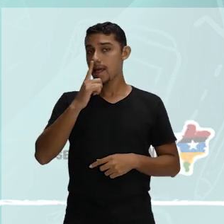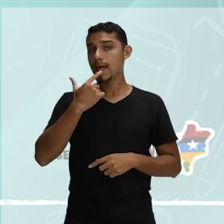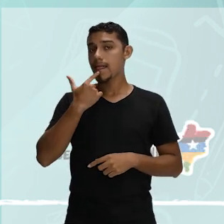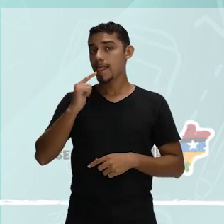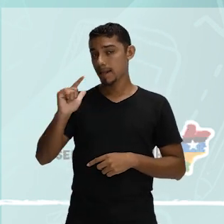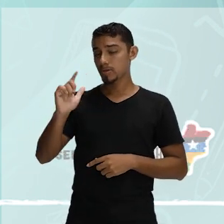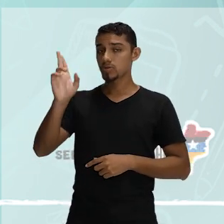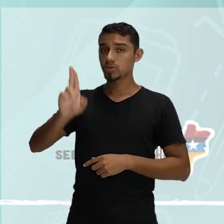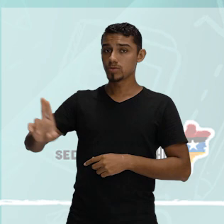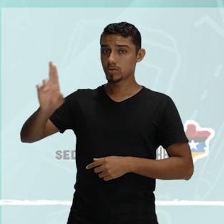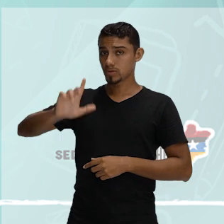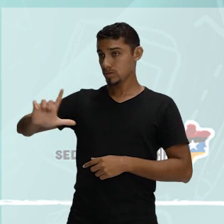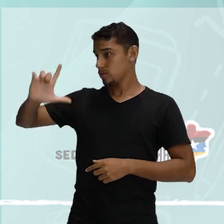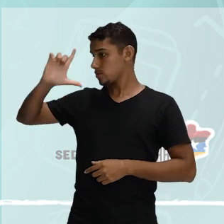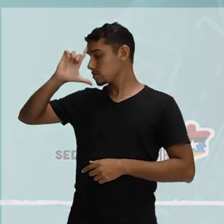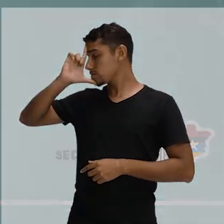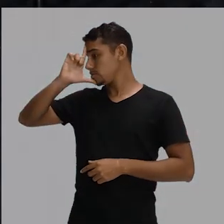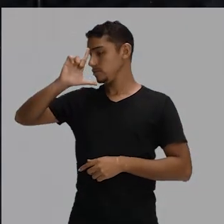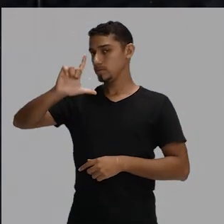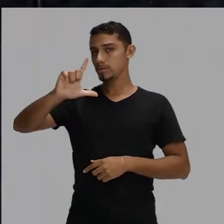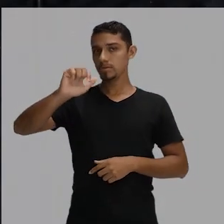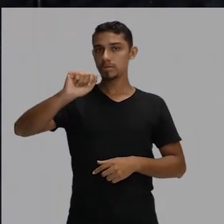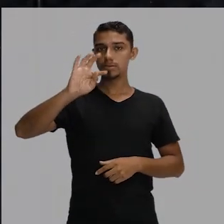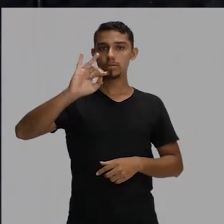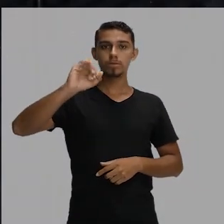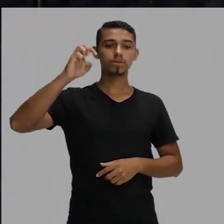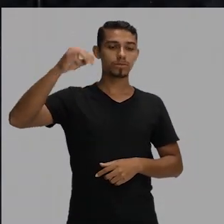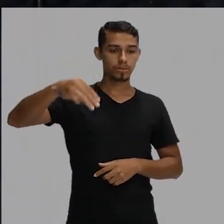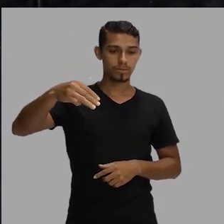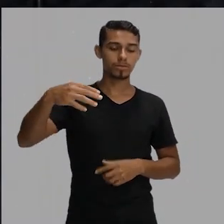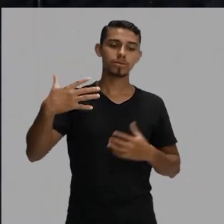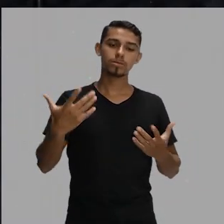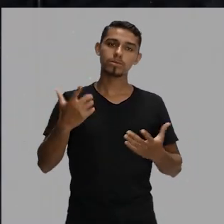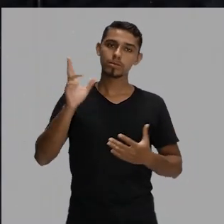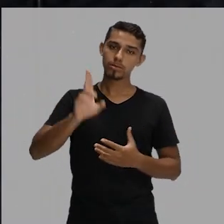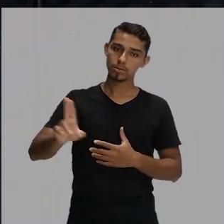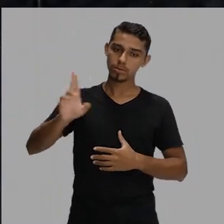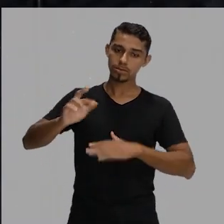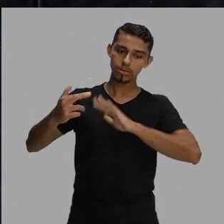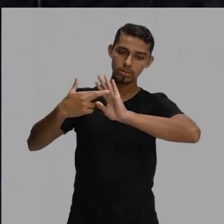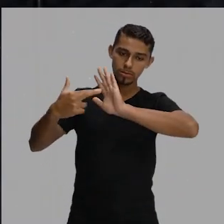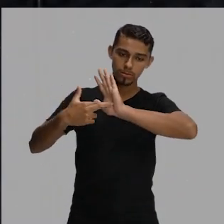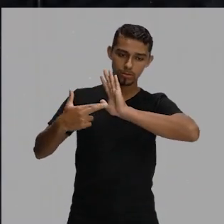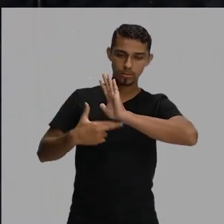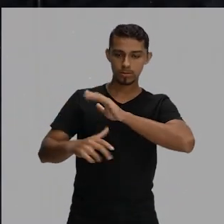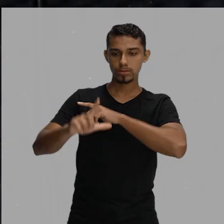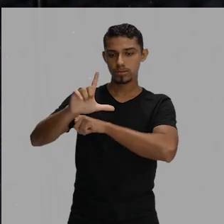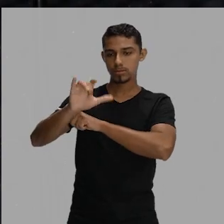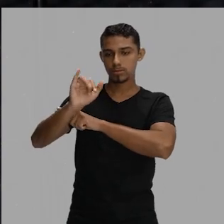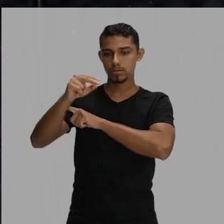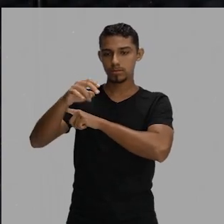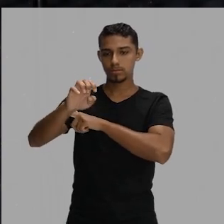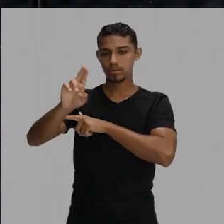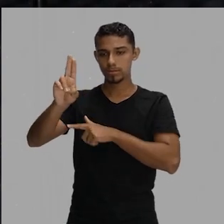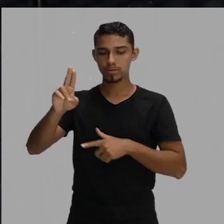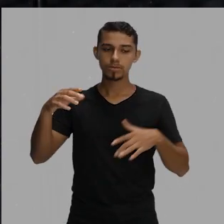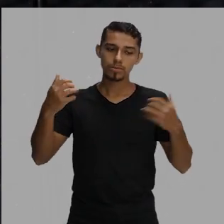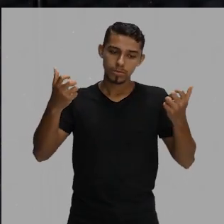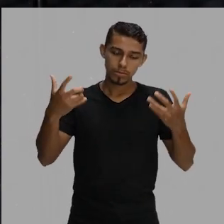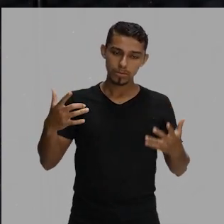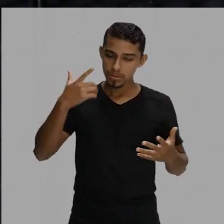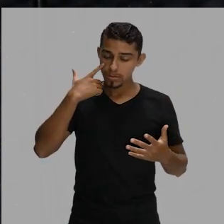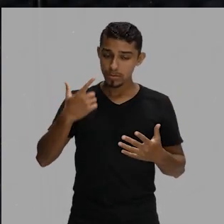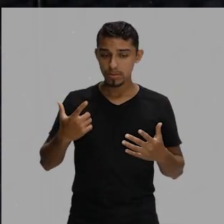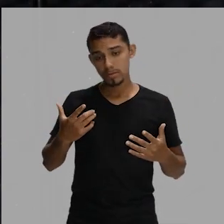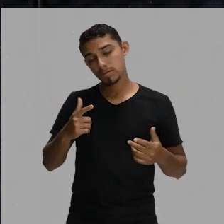utilizada para dar esses nomes é o latim, por isso que essa é o que diz a regra do Linneu, ok?